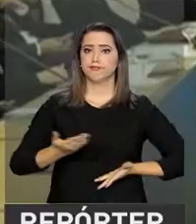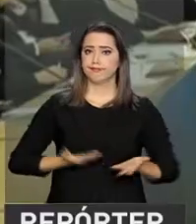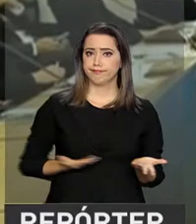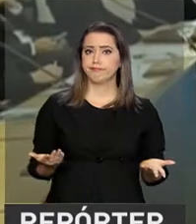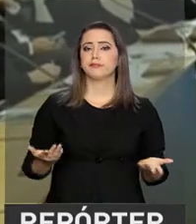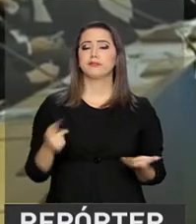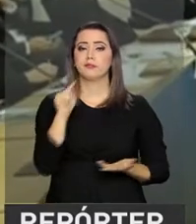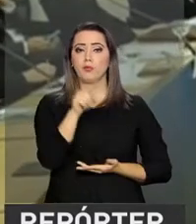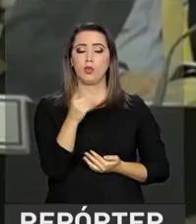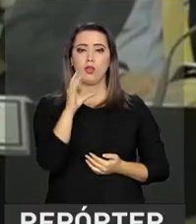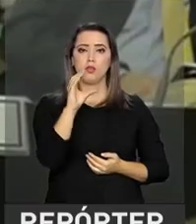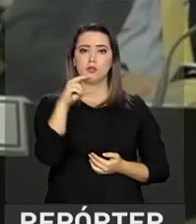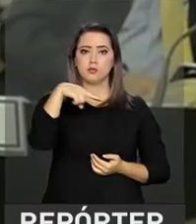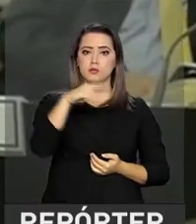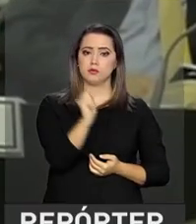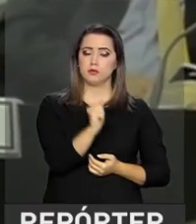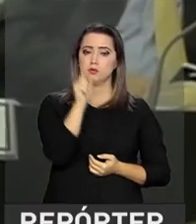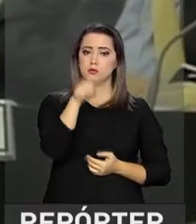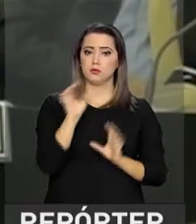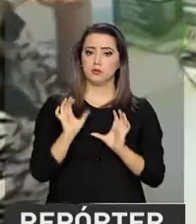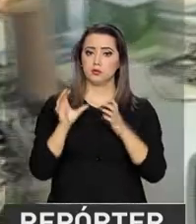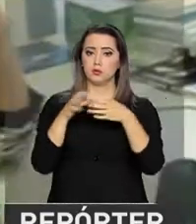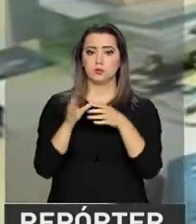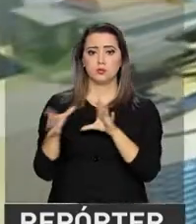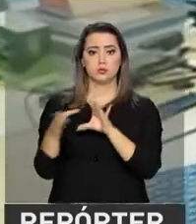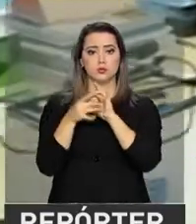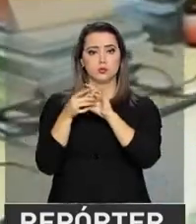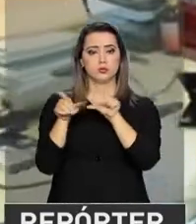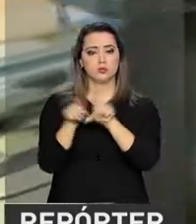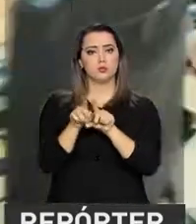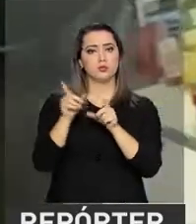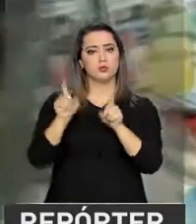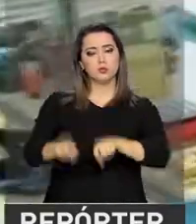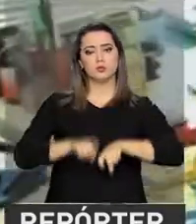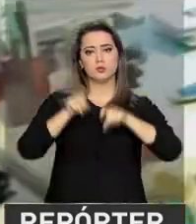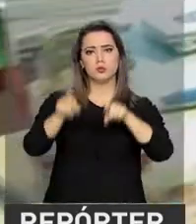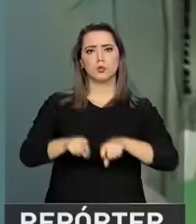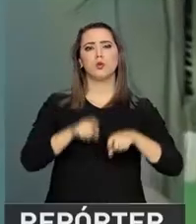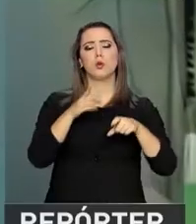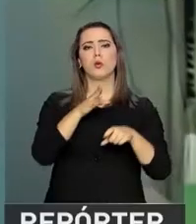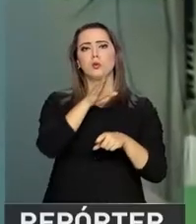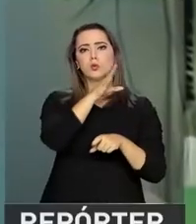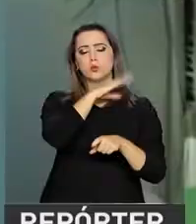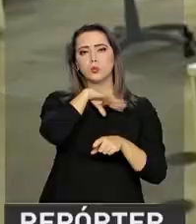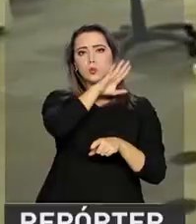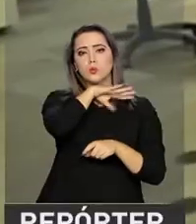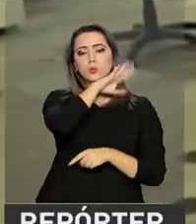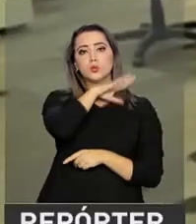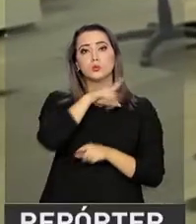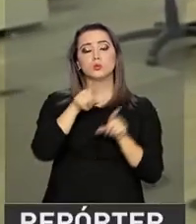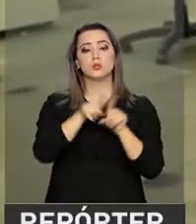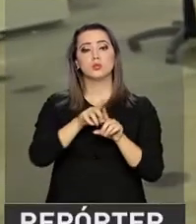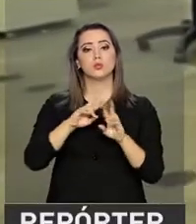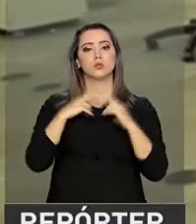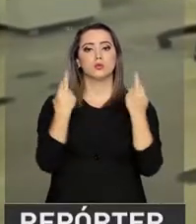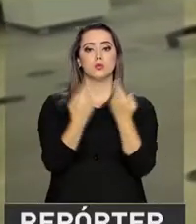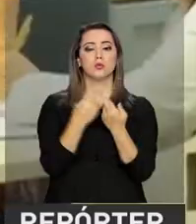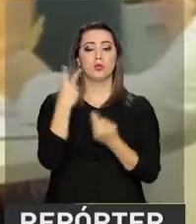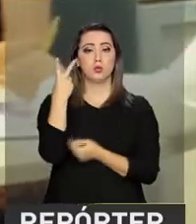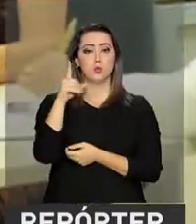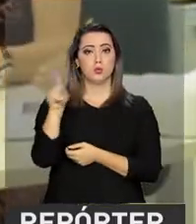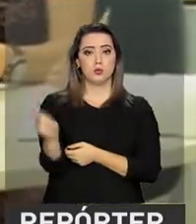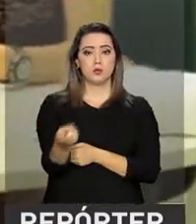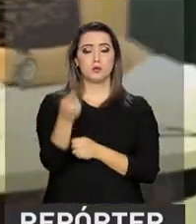A CNA é a instituição interlocutora do setor agropecuário. Reúne quase 2 mil sindicatos